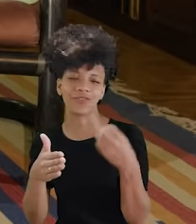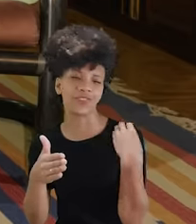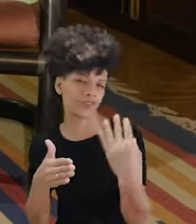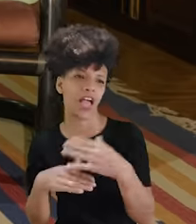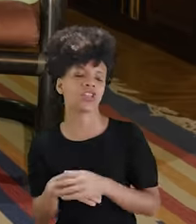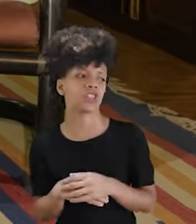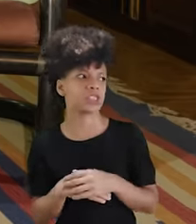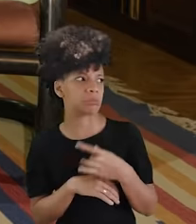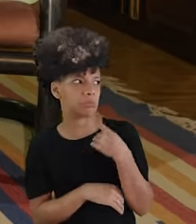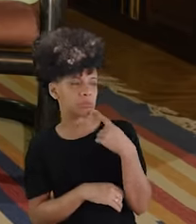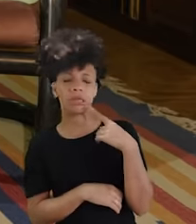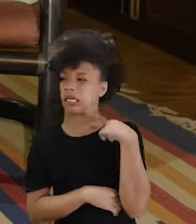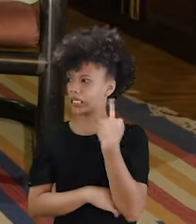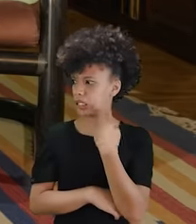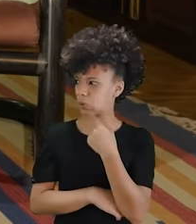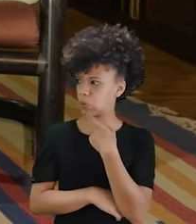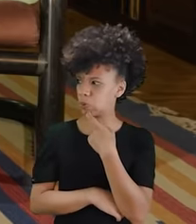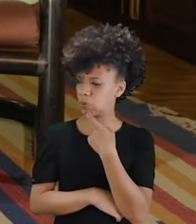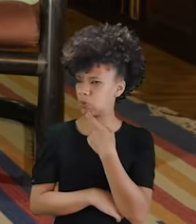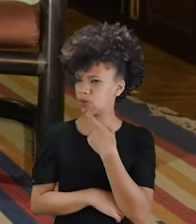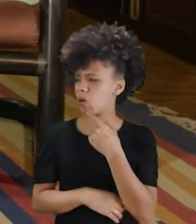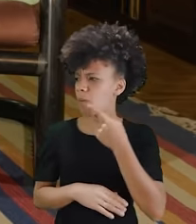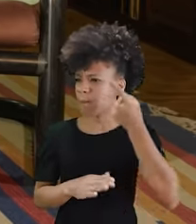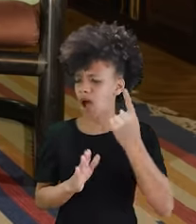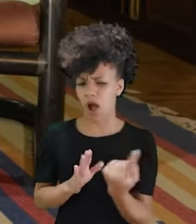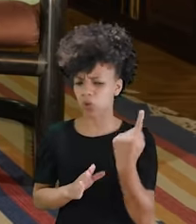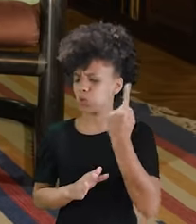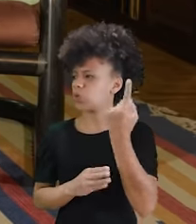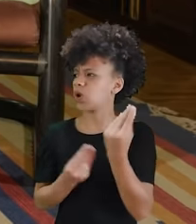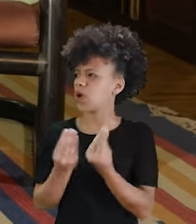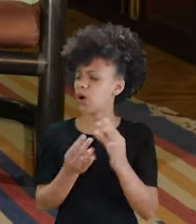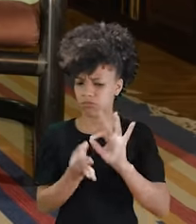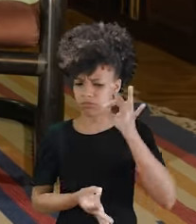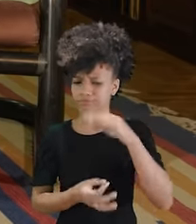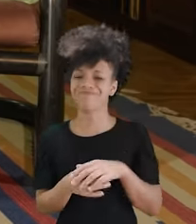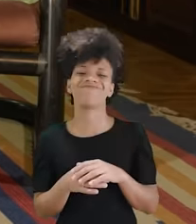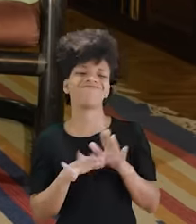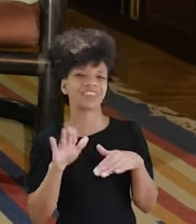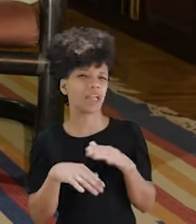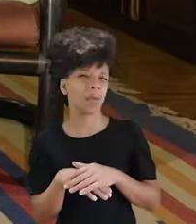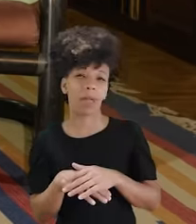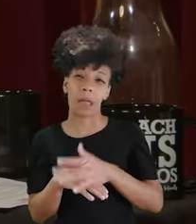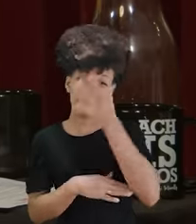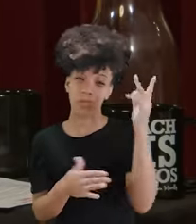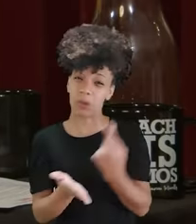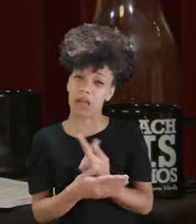jogar Qual é a altura do depende do lado essa pergunta para ver se errada porque depois disso é melhor resposta obrigada